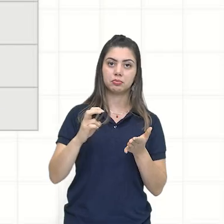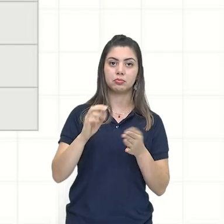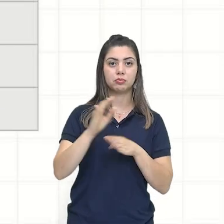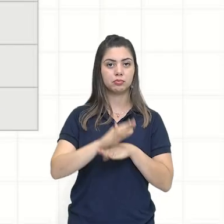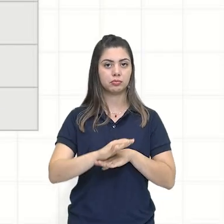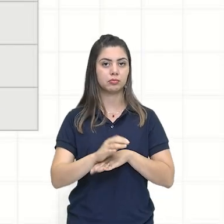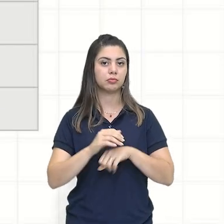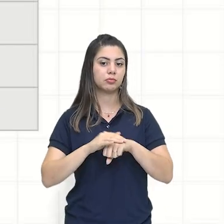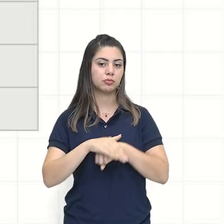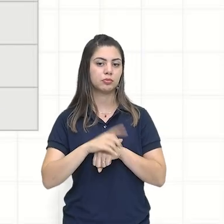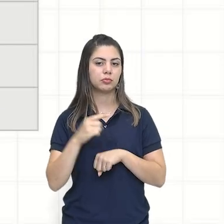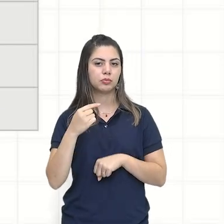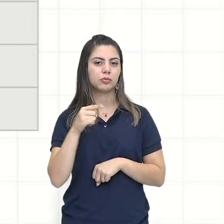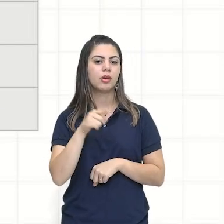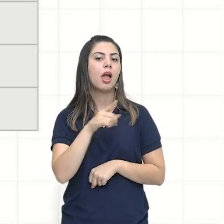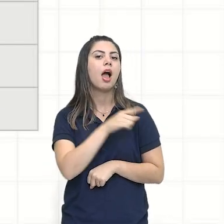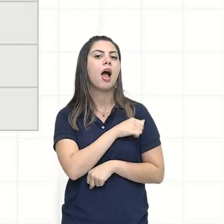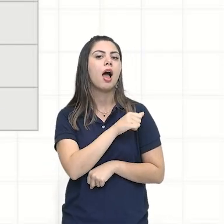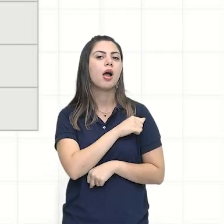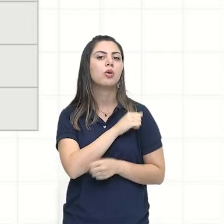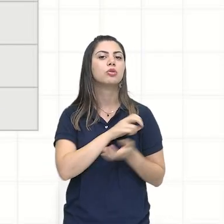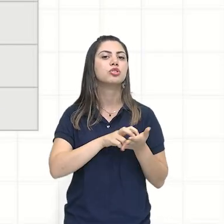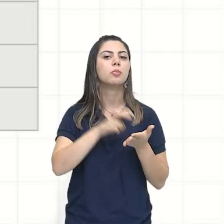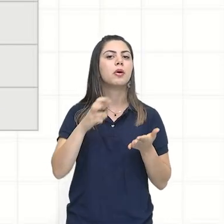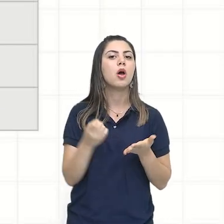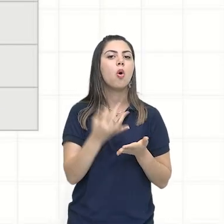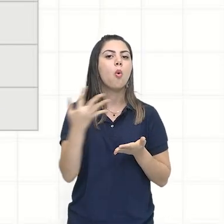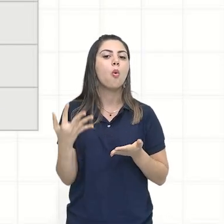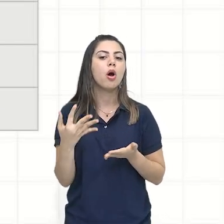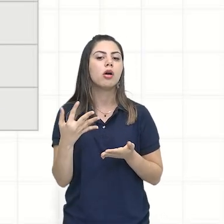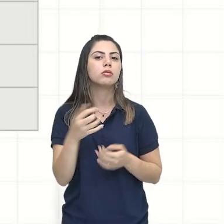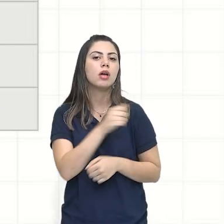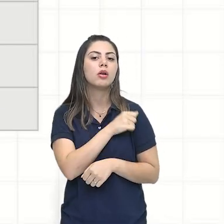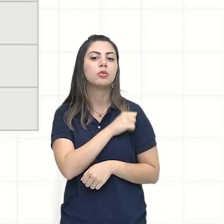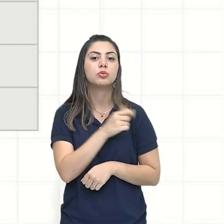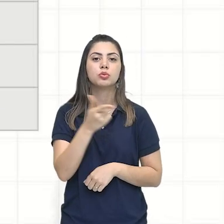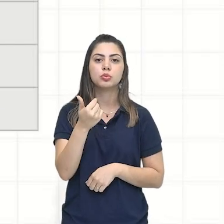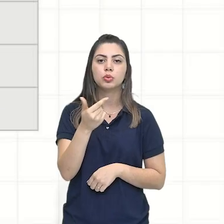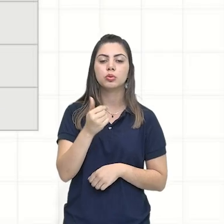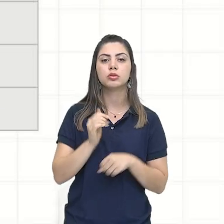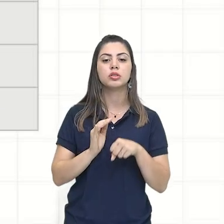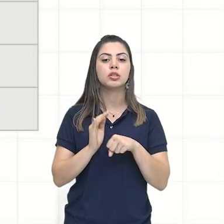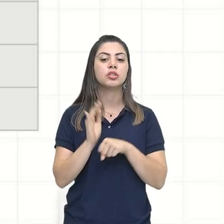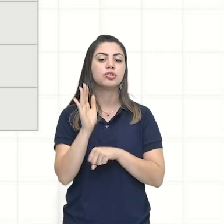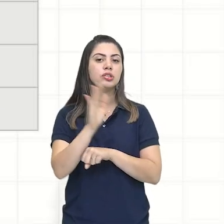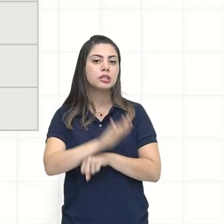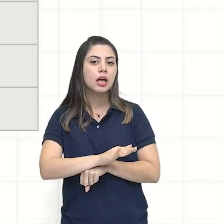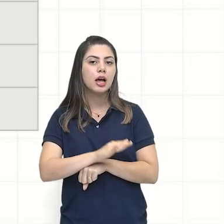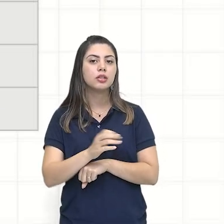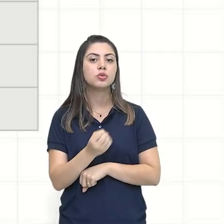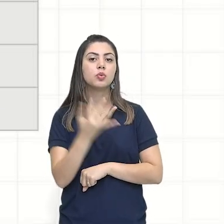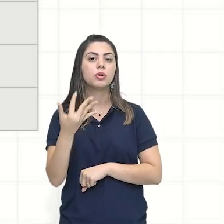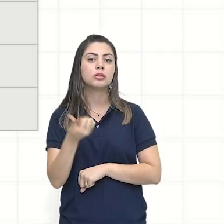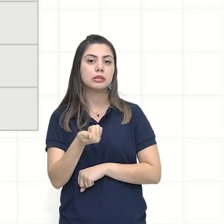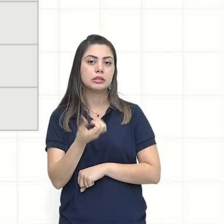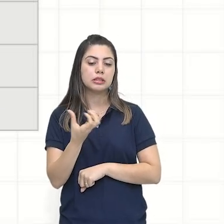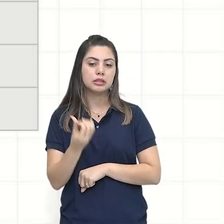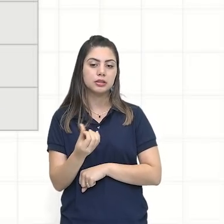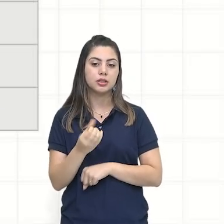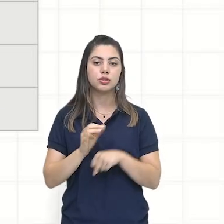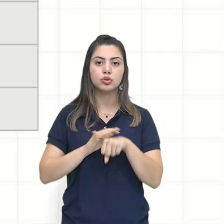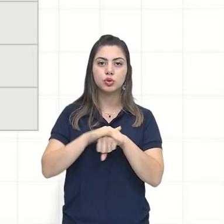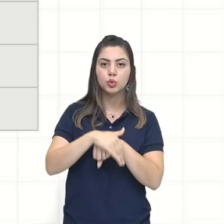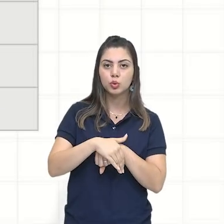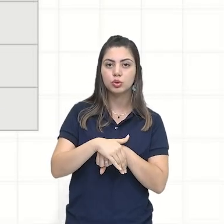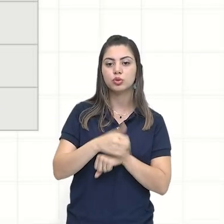matutino, quantos alunos preferem frango? 12. No vespertino, 16. No noturno,